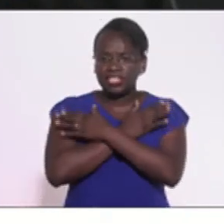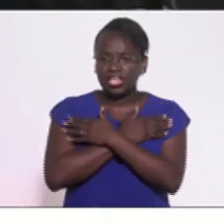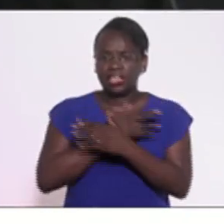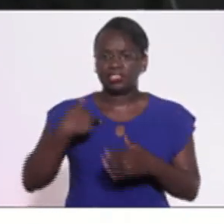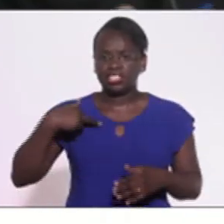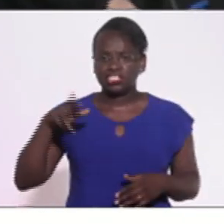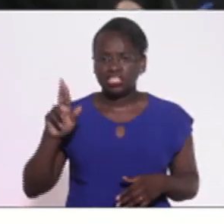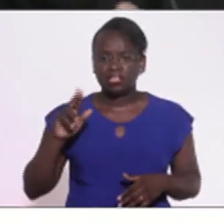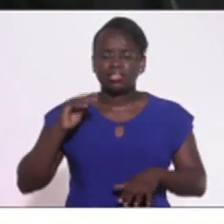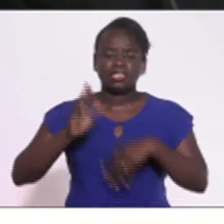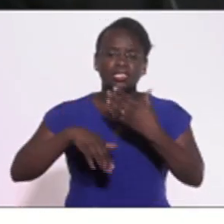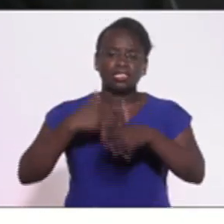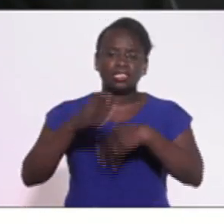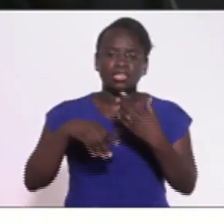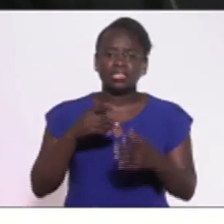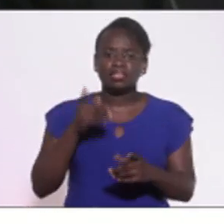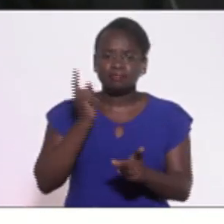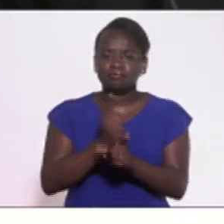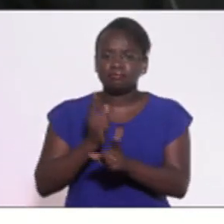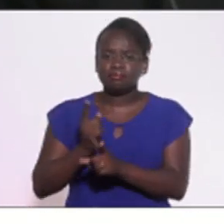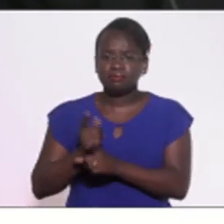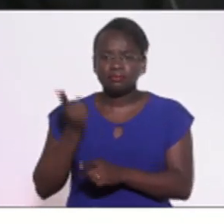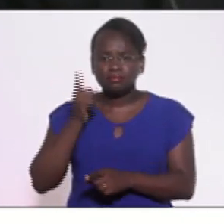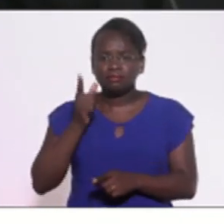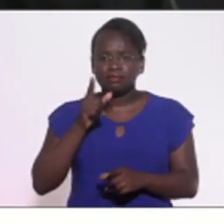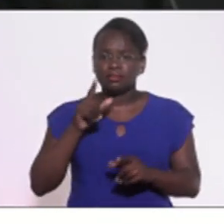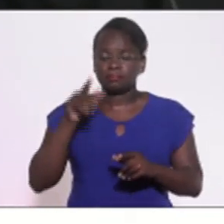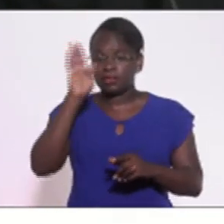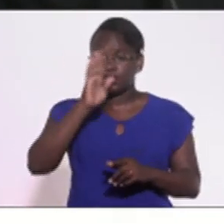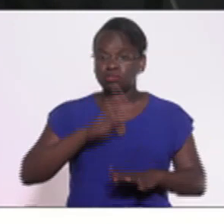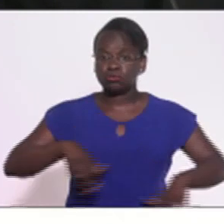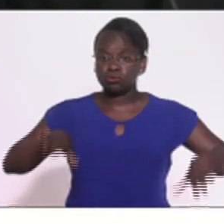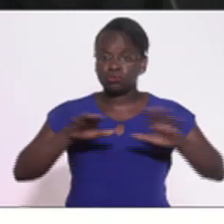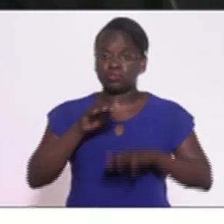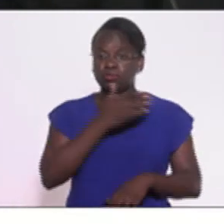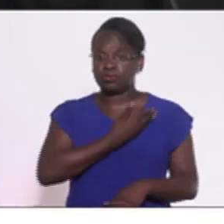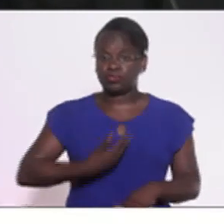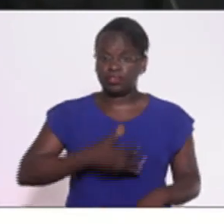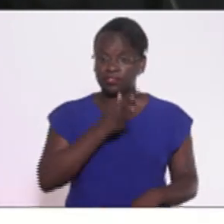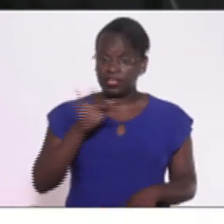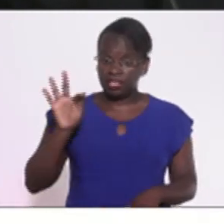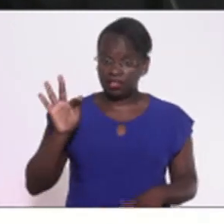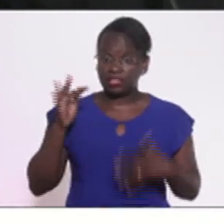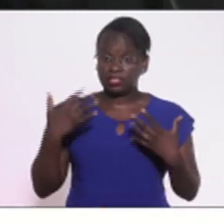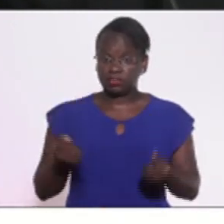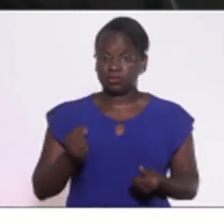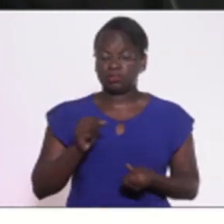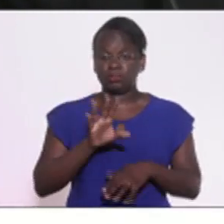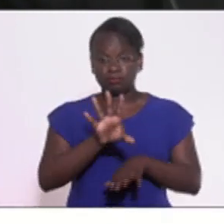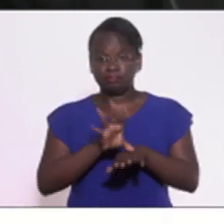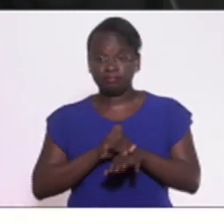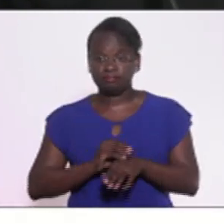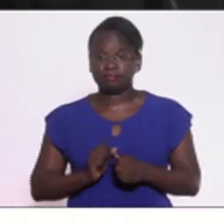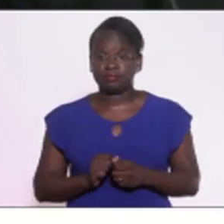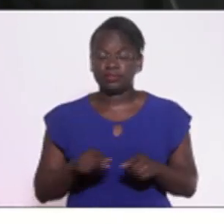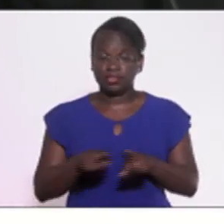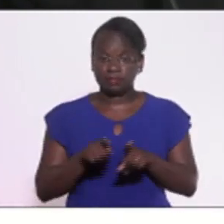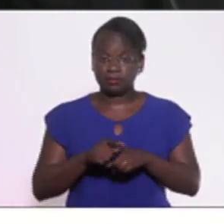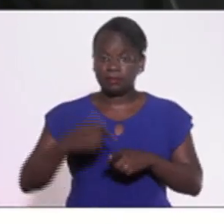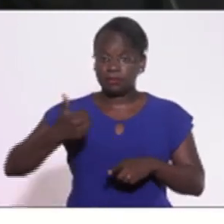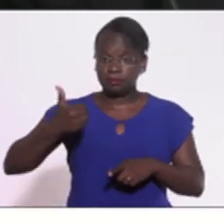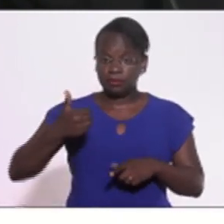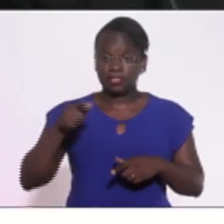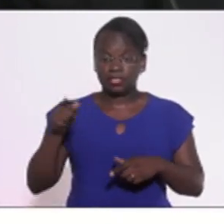depois foram adotadas na esfera federal. E ele também foi precursor ao criar um programa